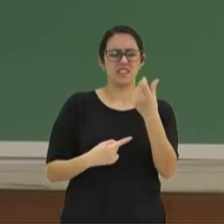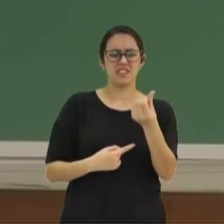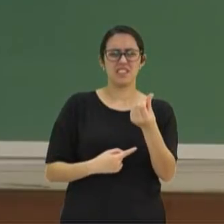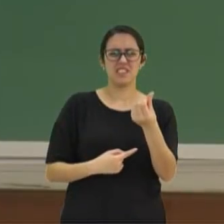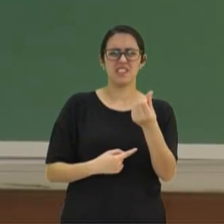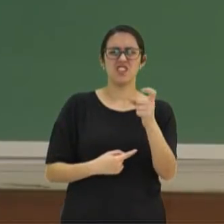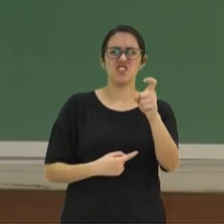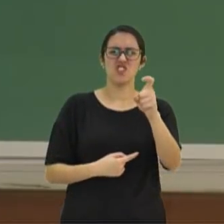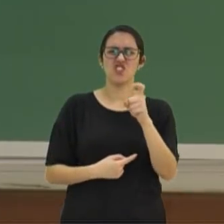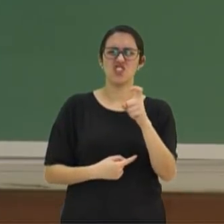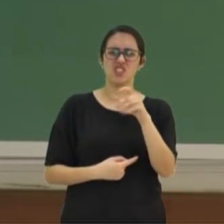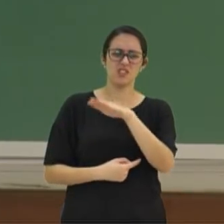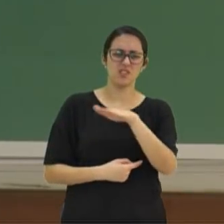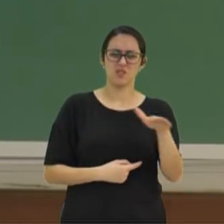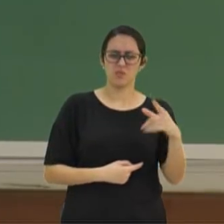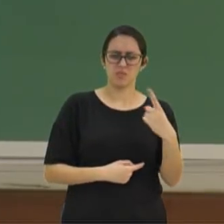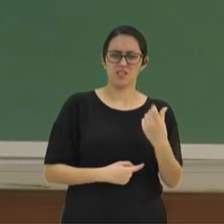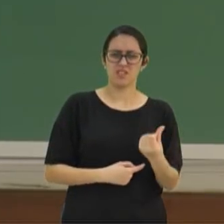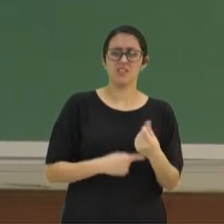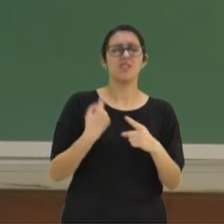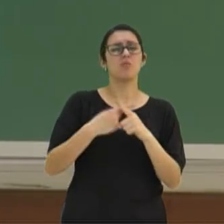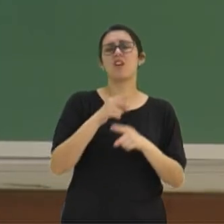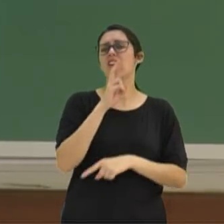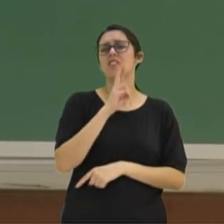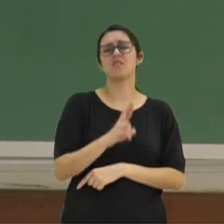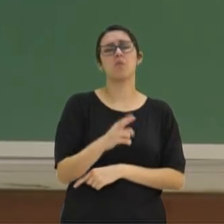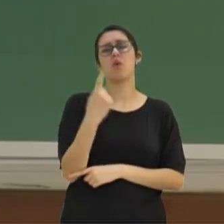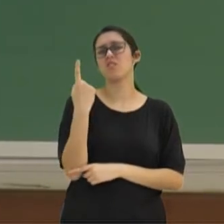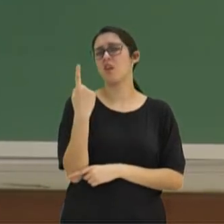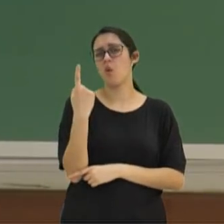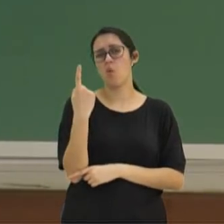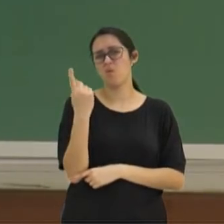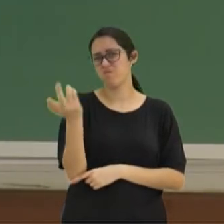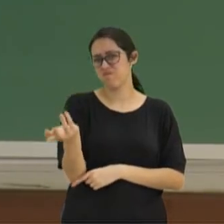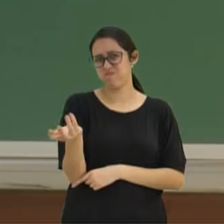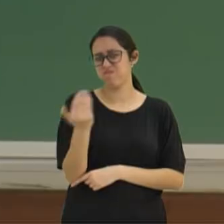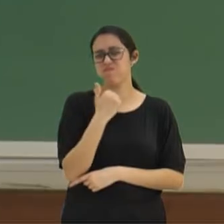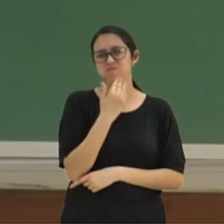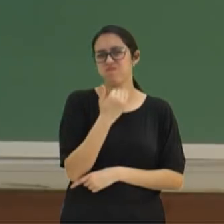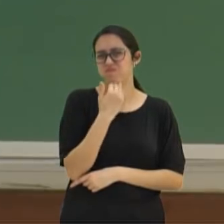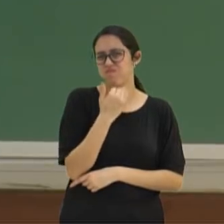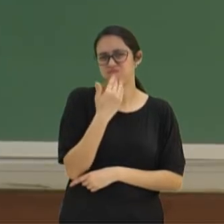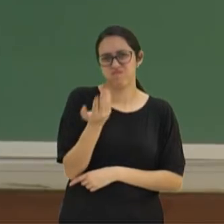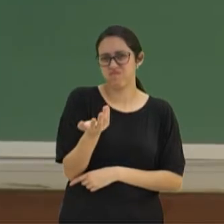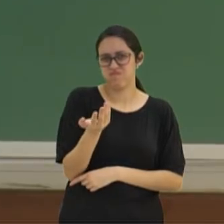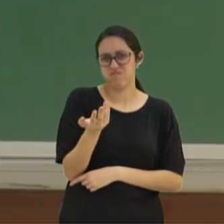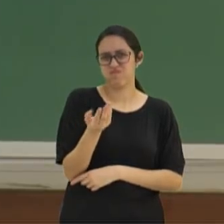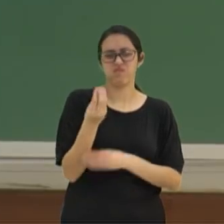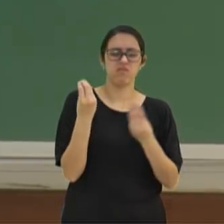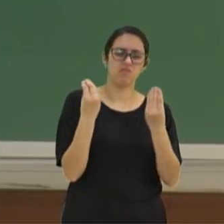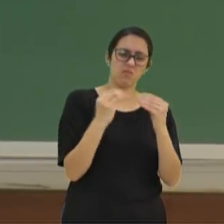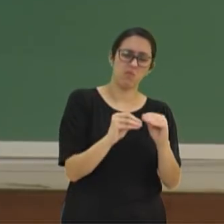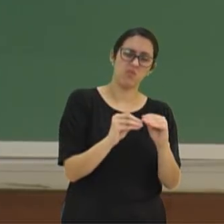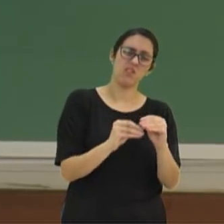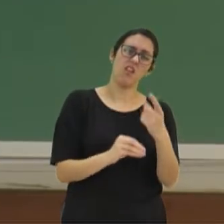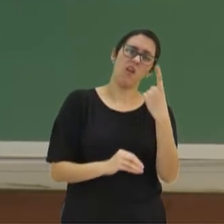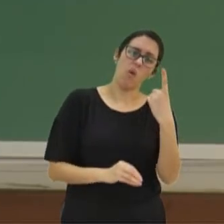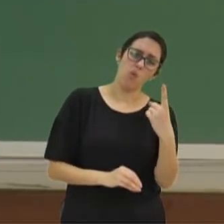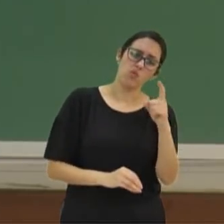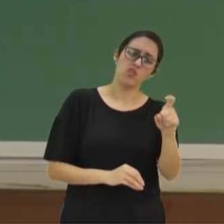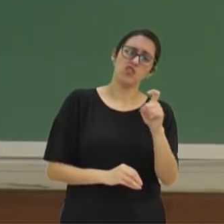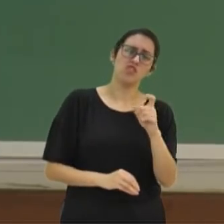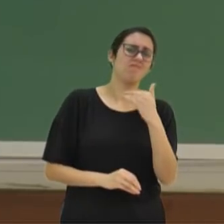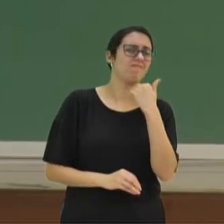aqui? Porque eu sei que isso vai dar 1x. Então, eu não estou fazendo mais o registro do 16x sobre